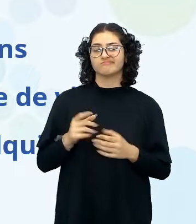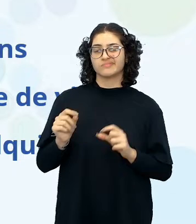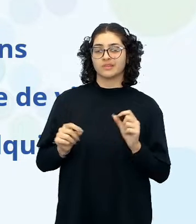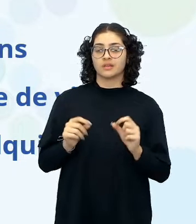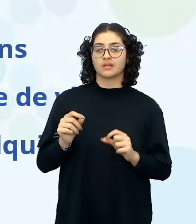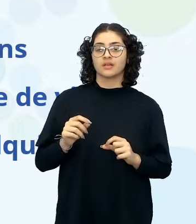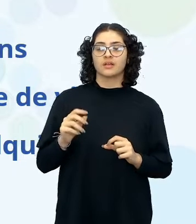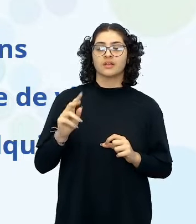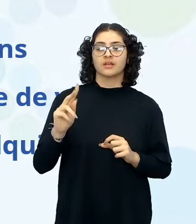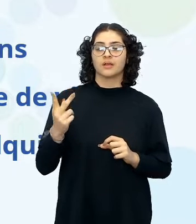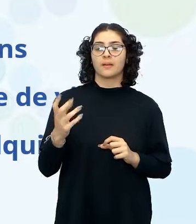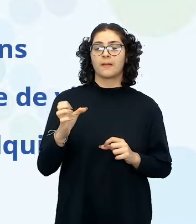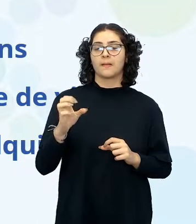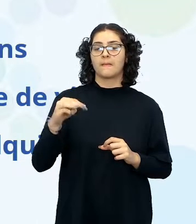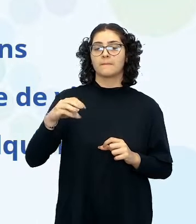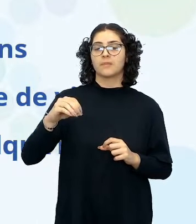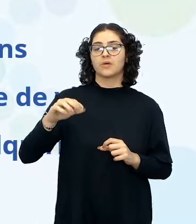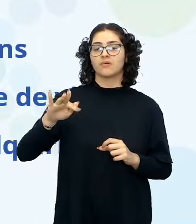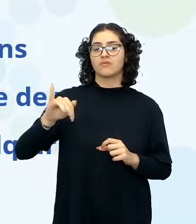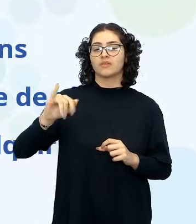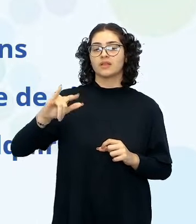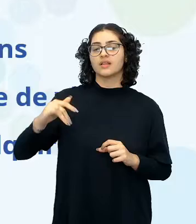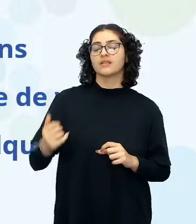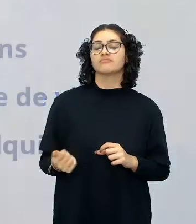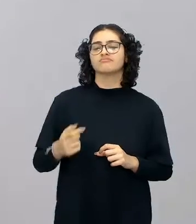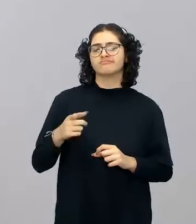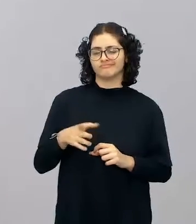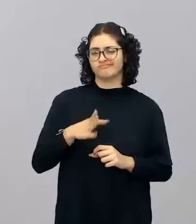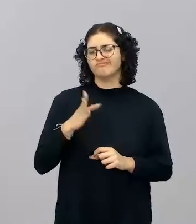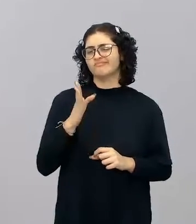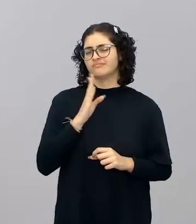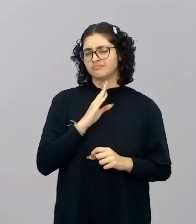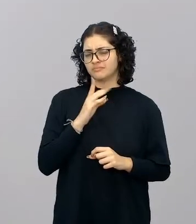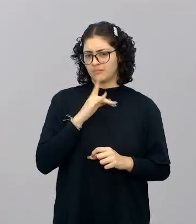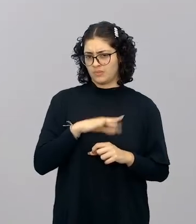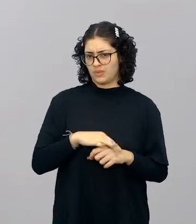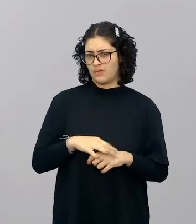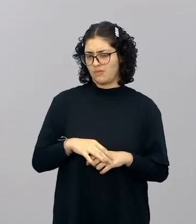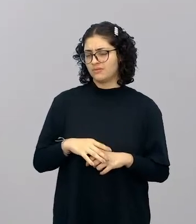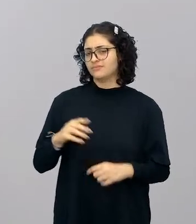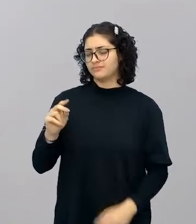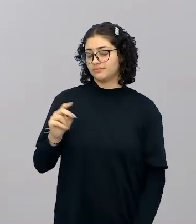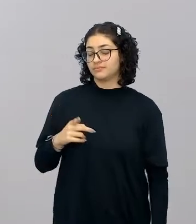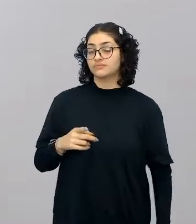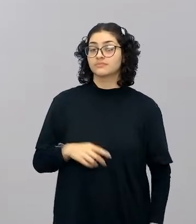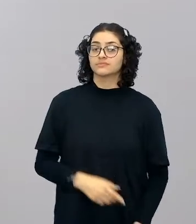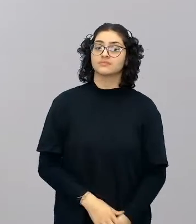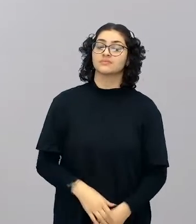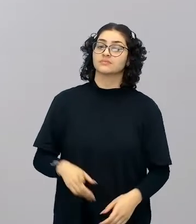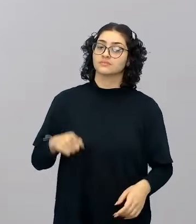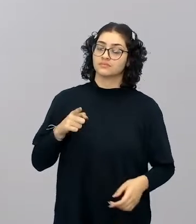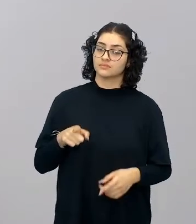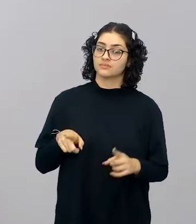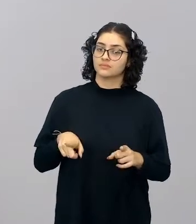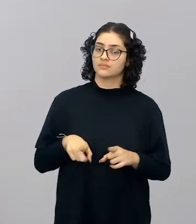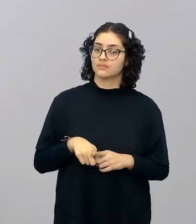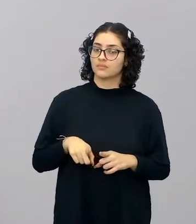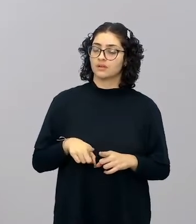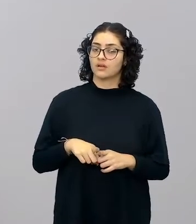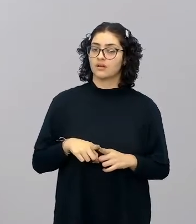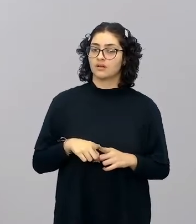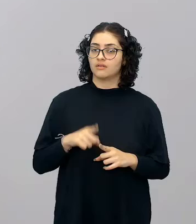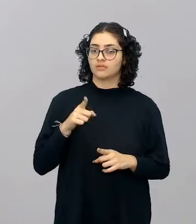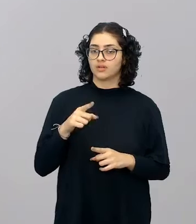de vocês já escutaram a falar, sobre essa doença. Ela também é considerada uma